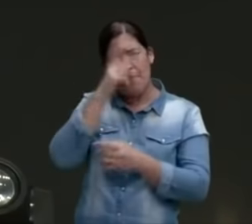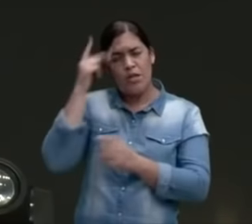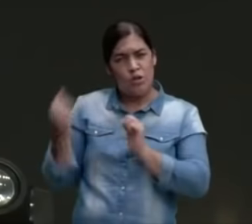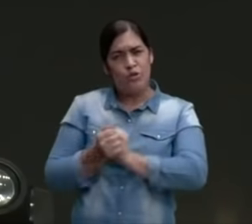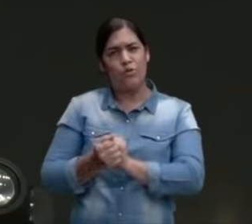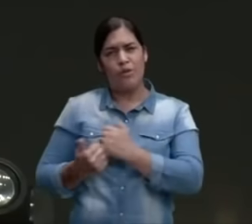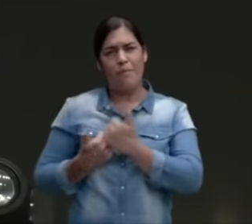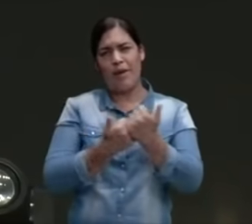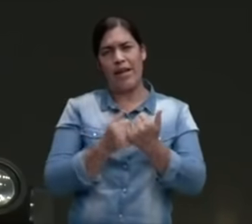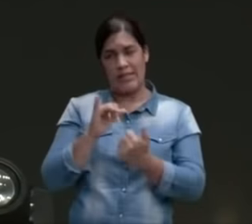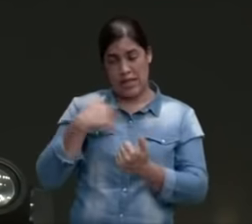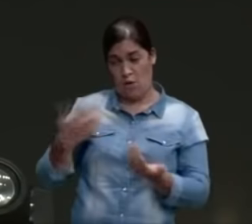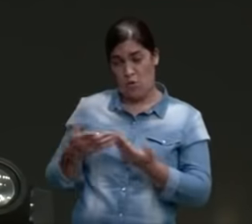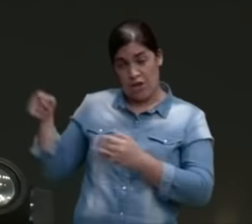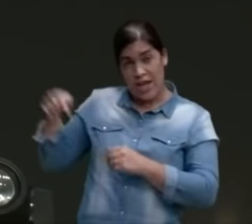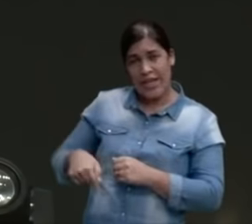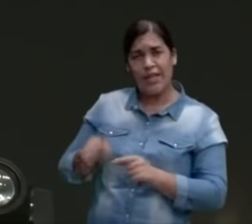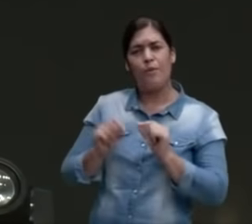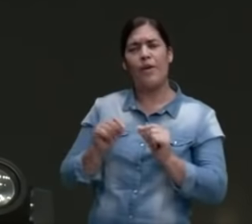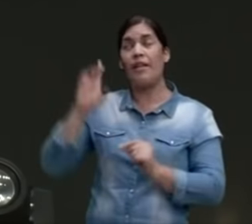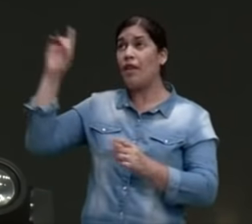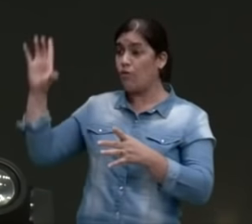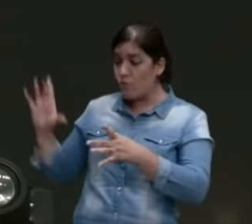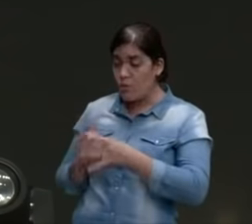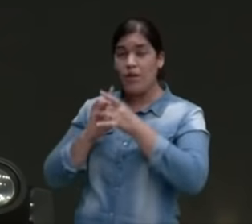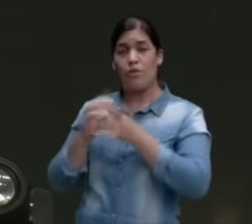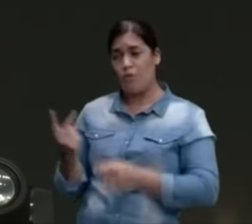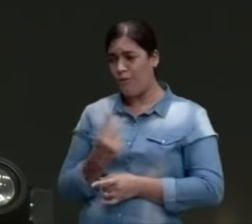eu, o Josué. Deus vai colocar conexões para que